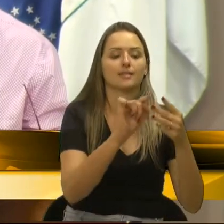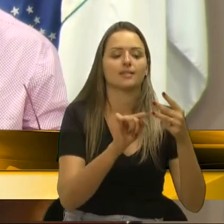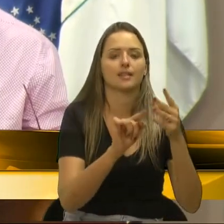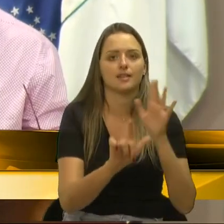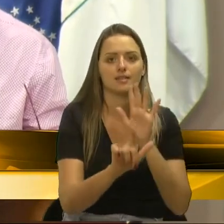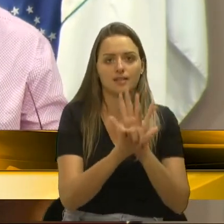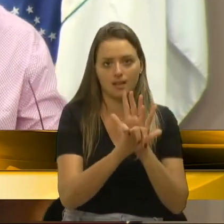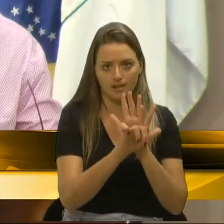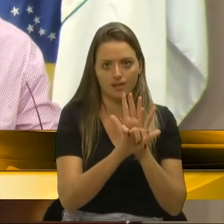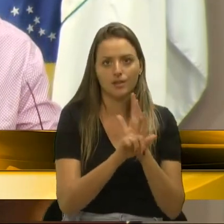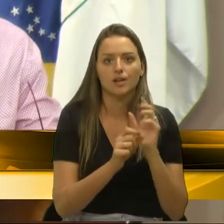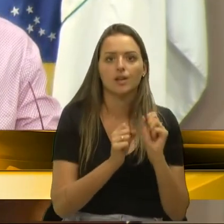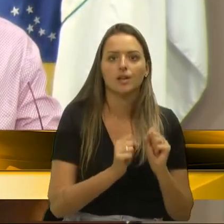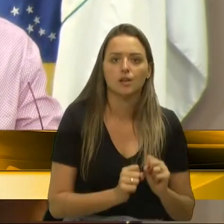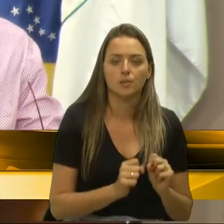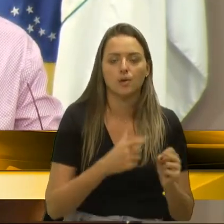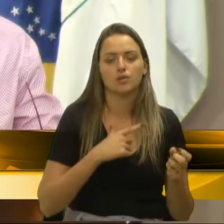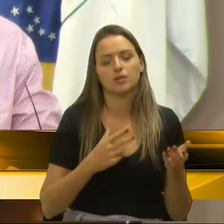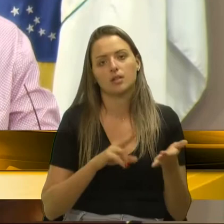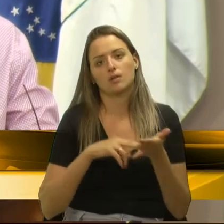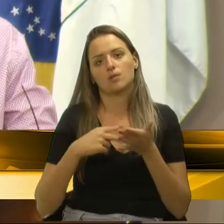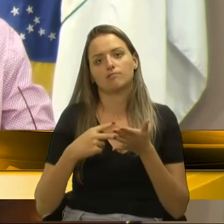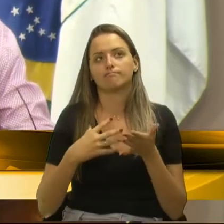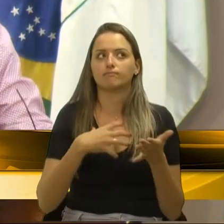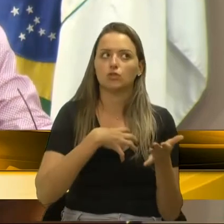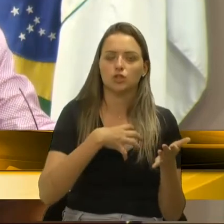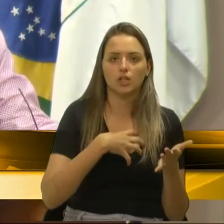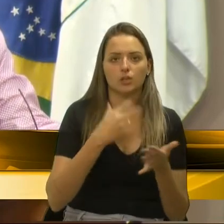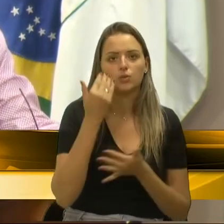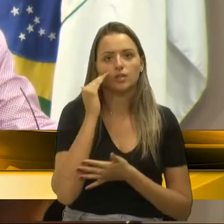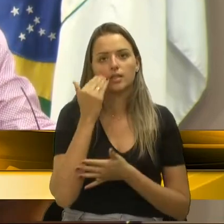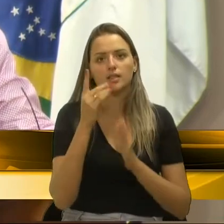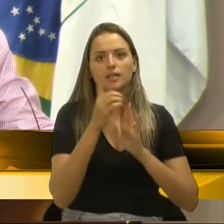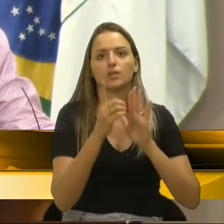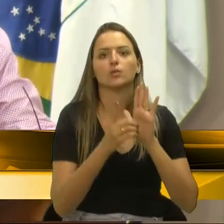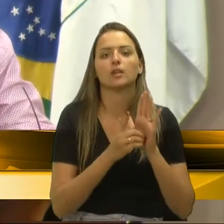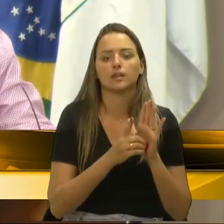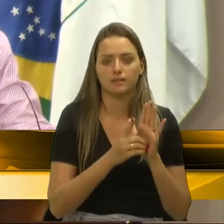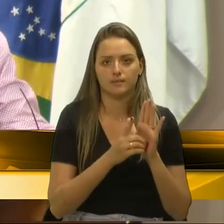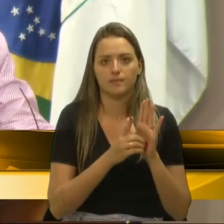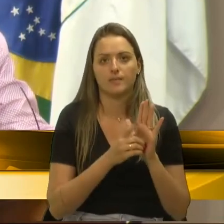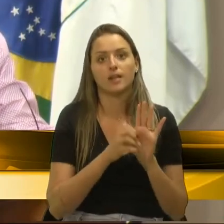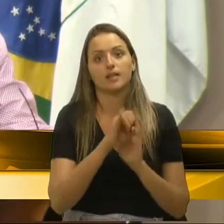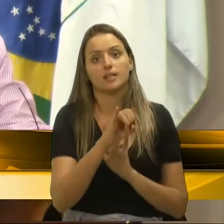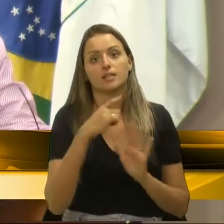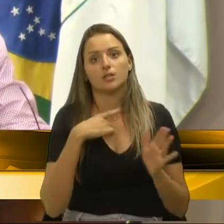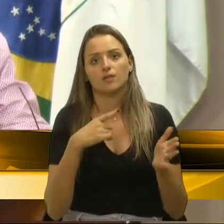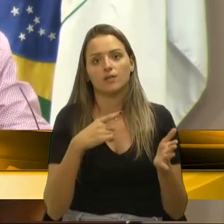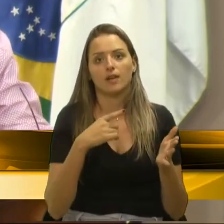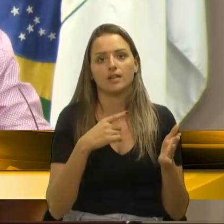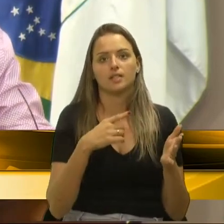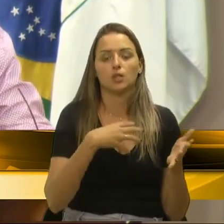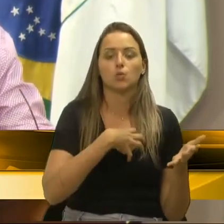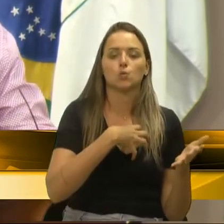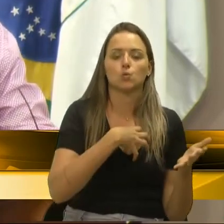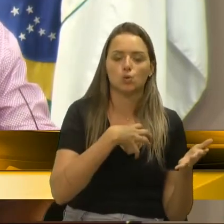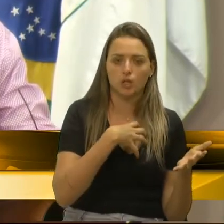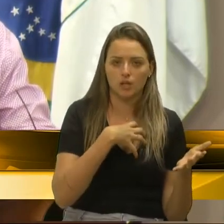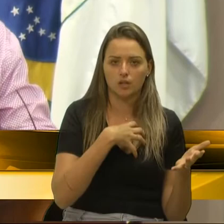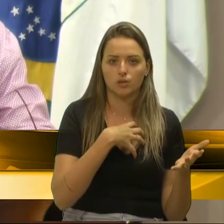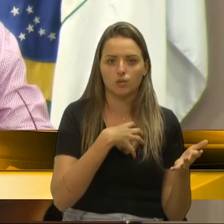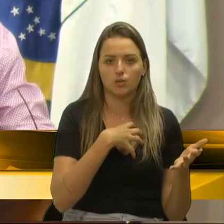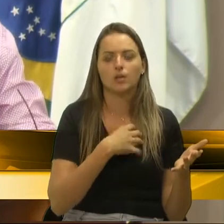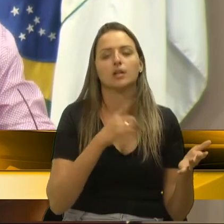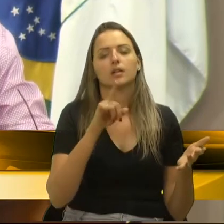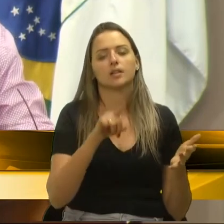poderiam ser interpretadas corretamente nesse decreto, vereador Alberto. Se fosse interpretada da forma que